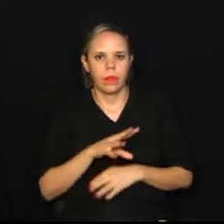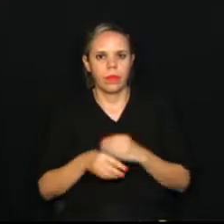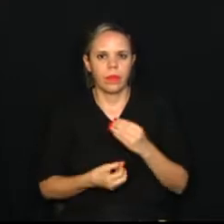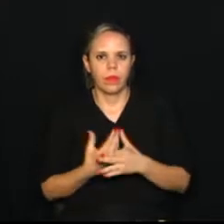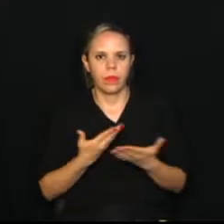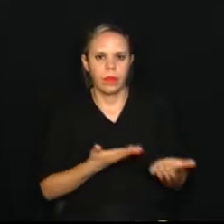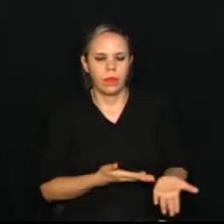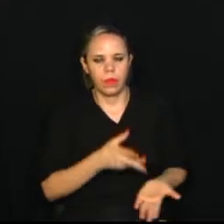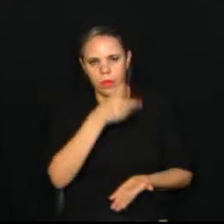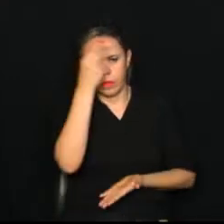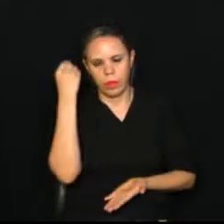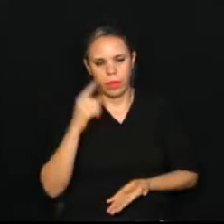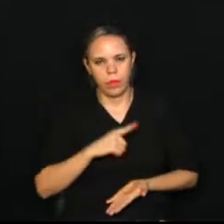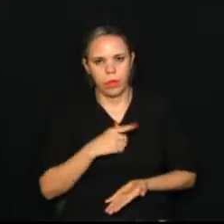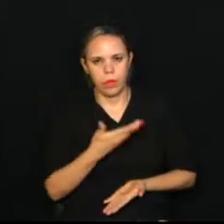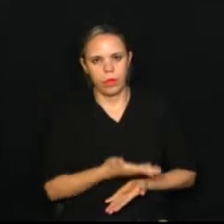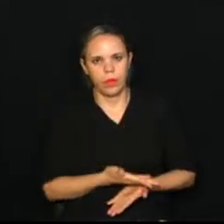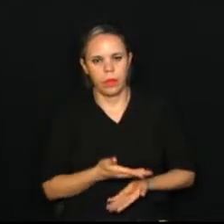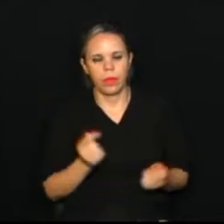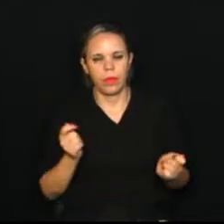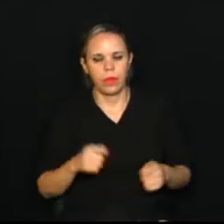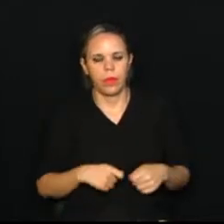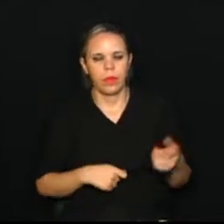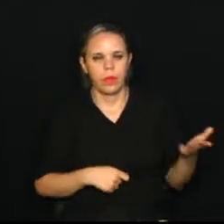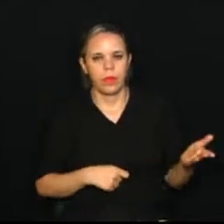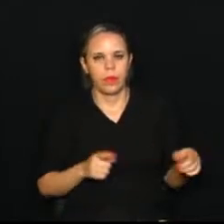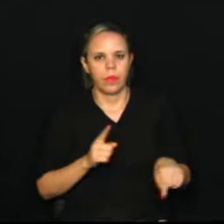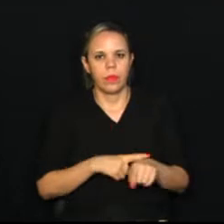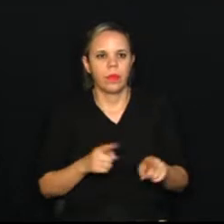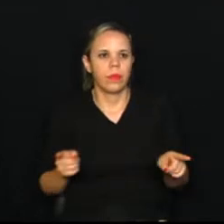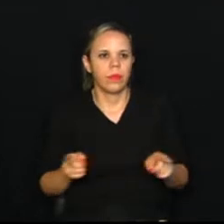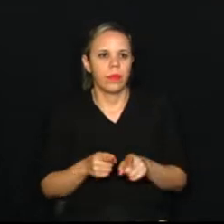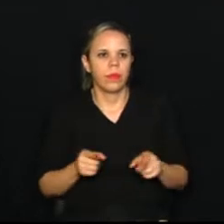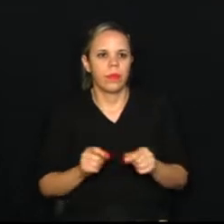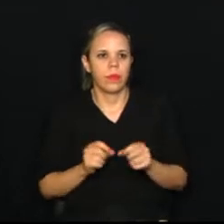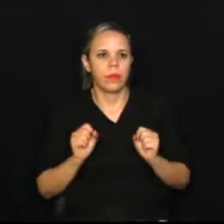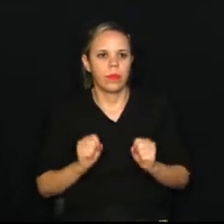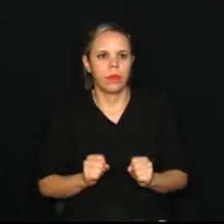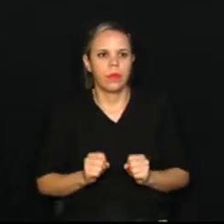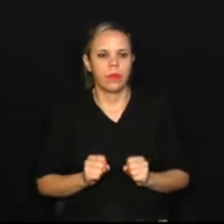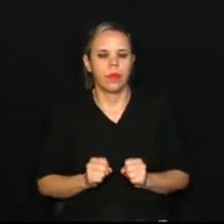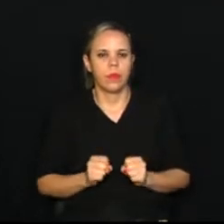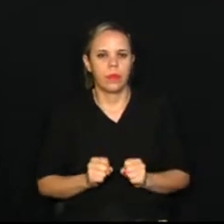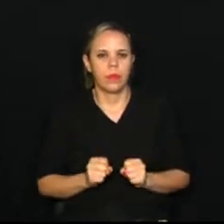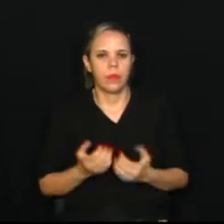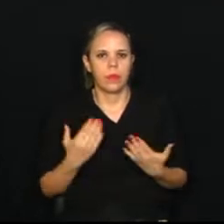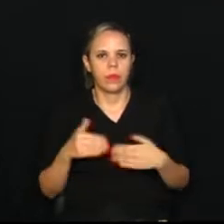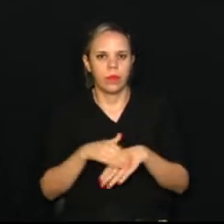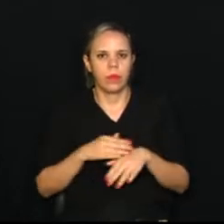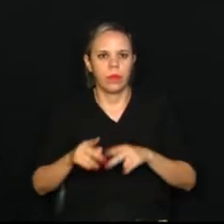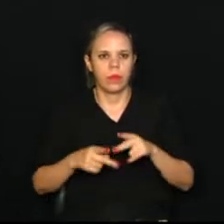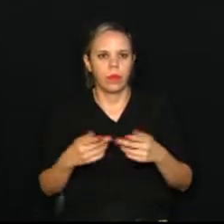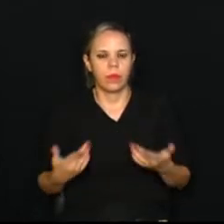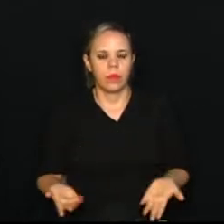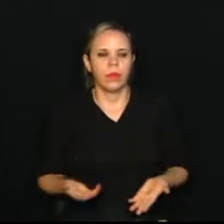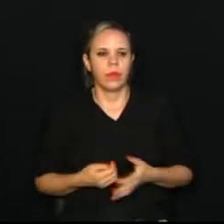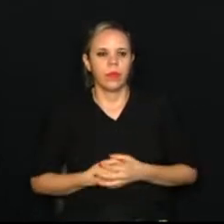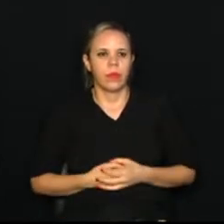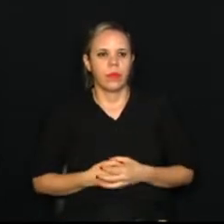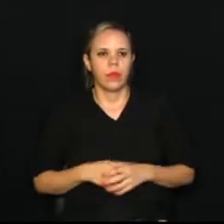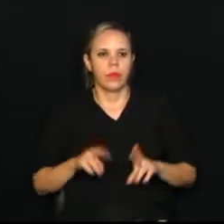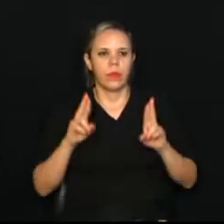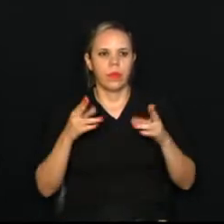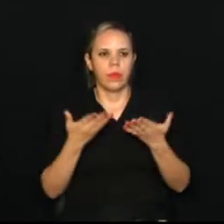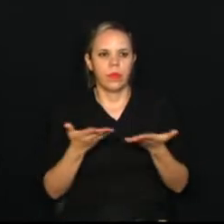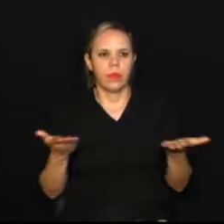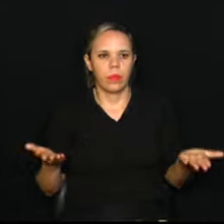isso. O prefeito terá a possibilidade, em curto prazo, de poder conversar com a população a respeito